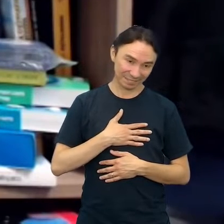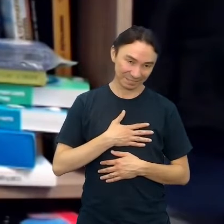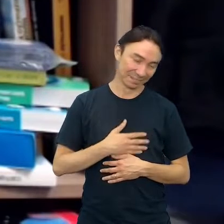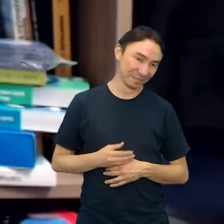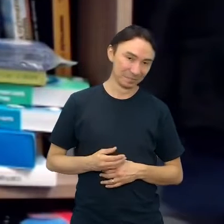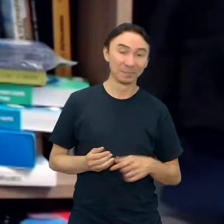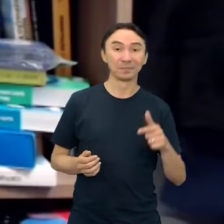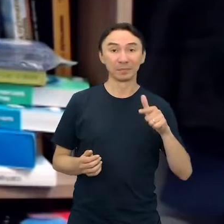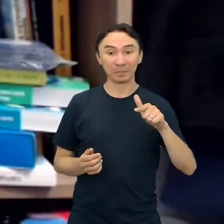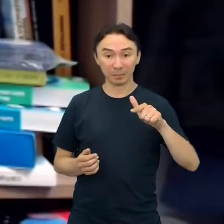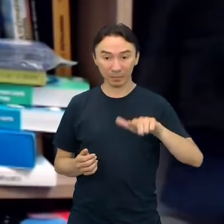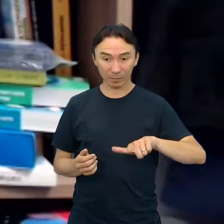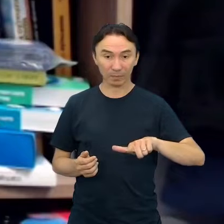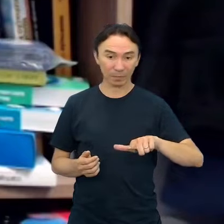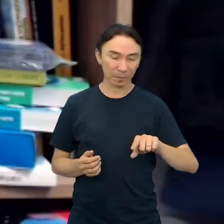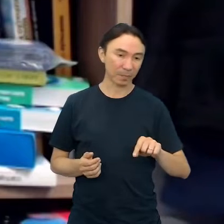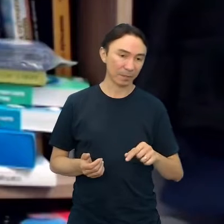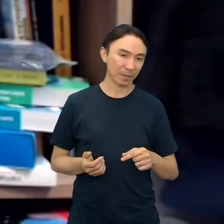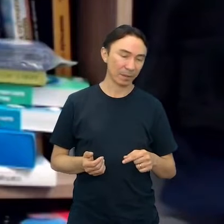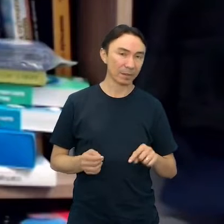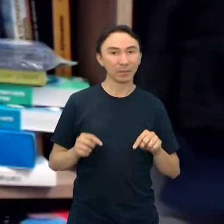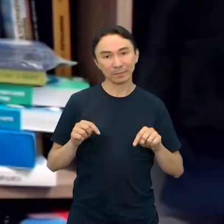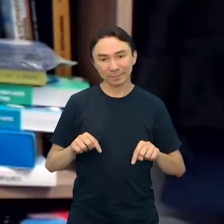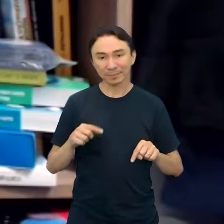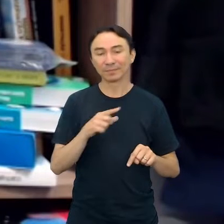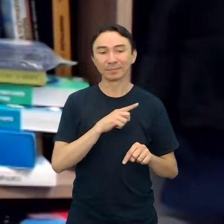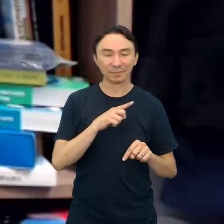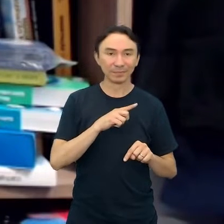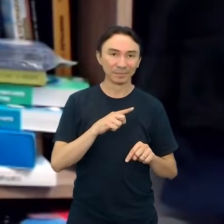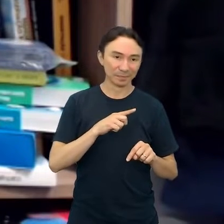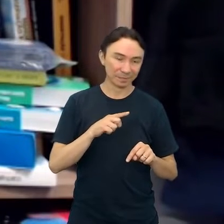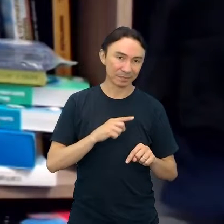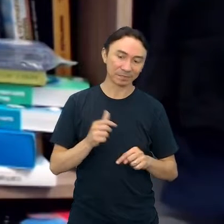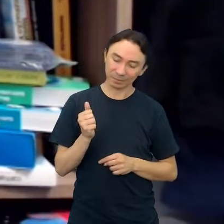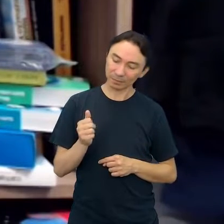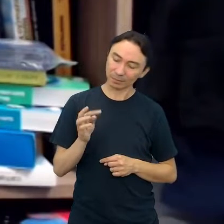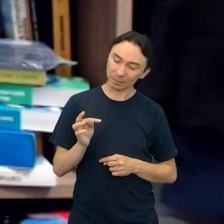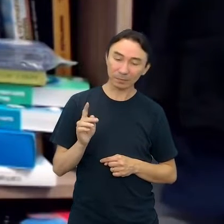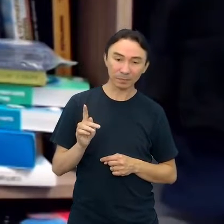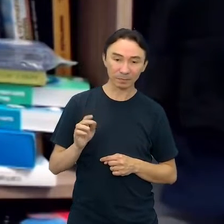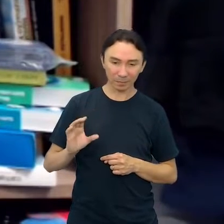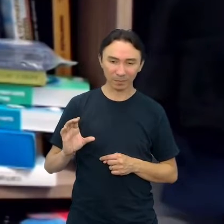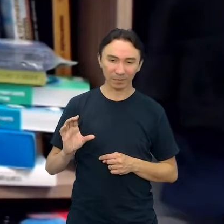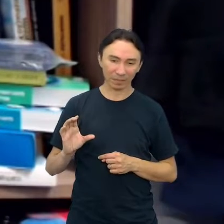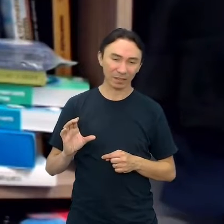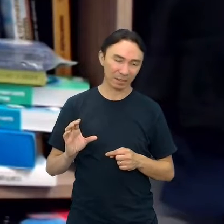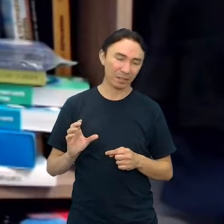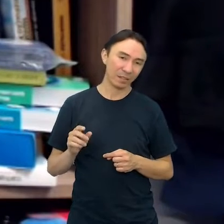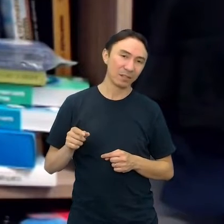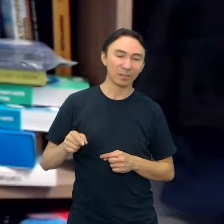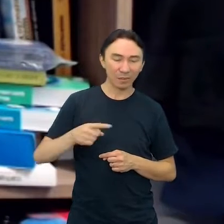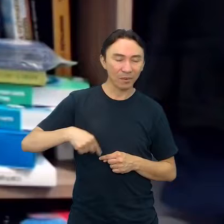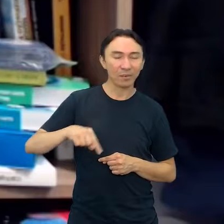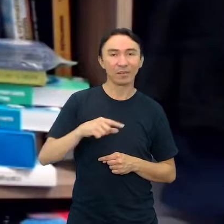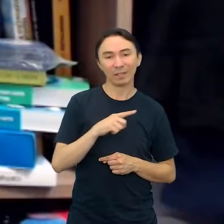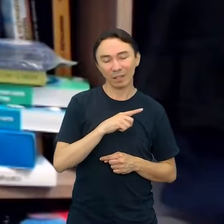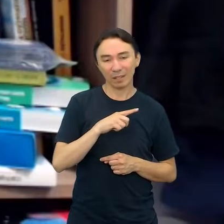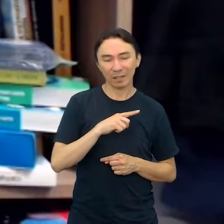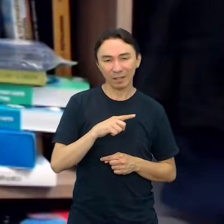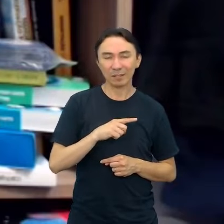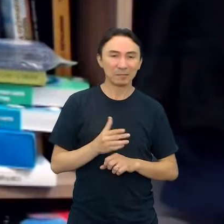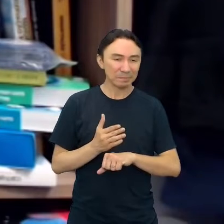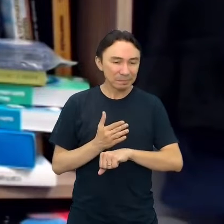Mais uma vez, nesse nosso processo formativo, né, trabalhando um pouquinho aqui